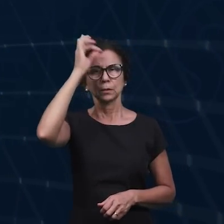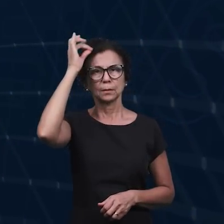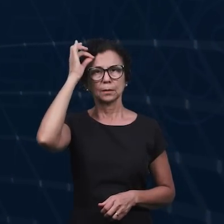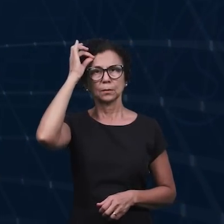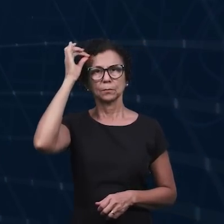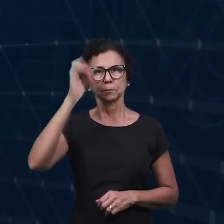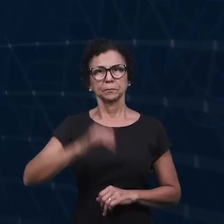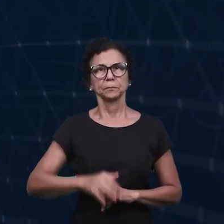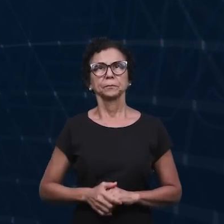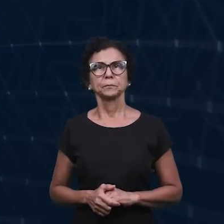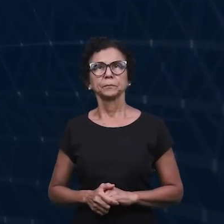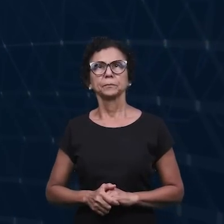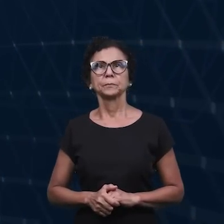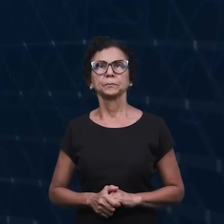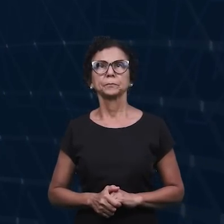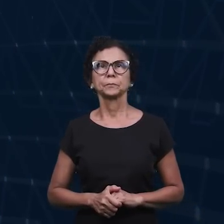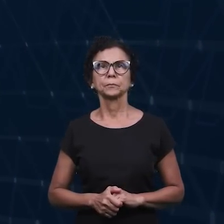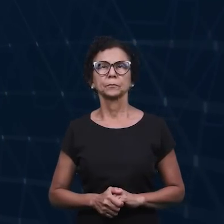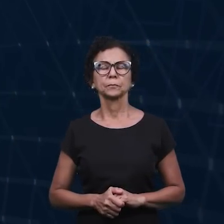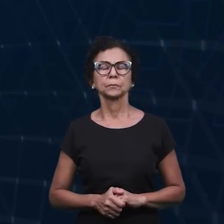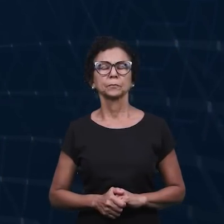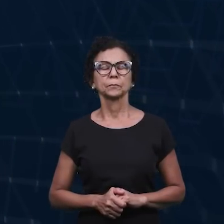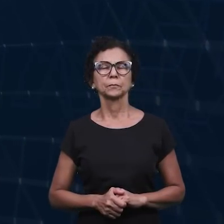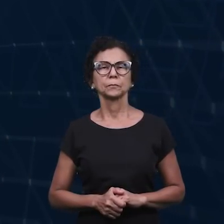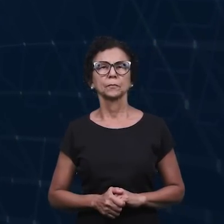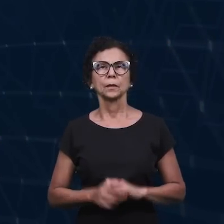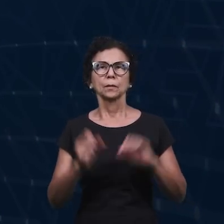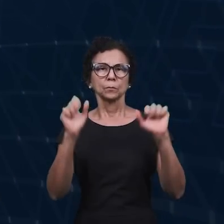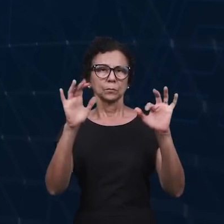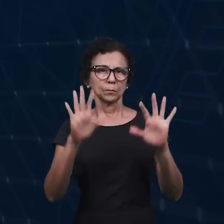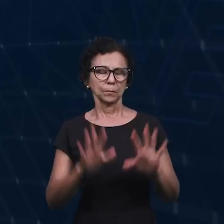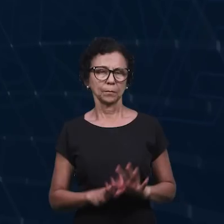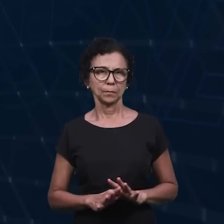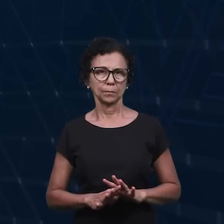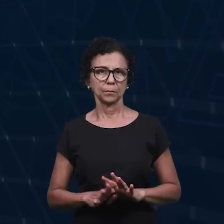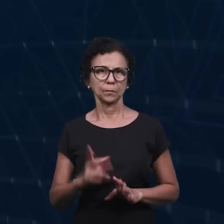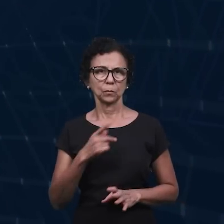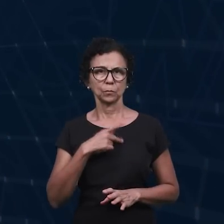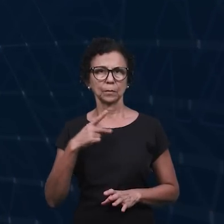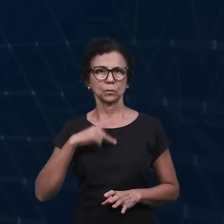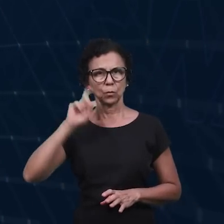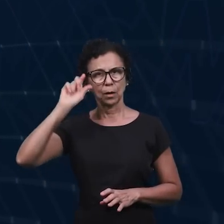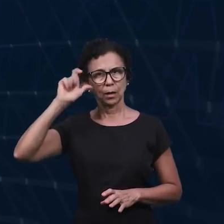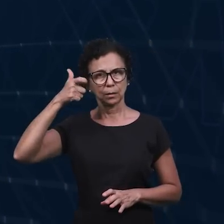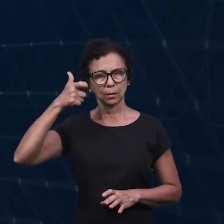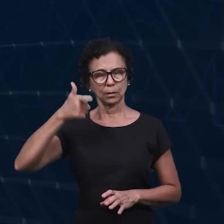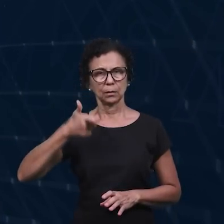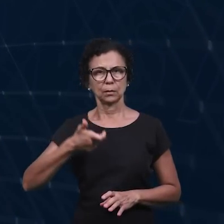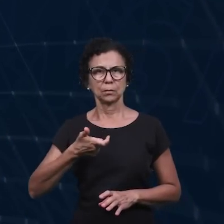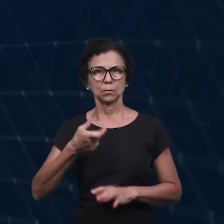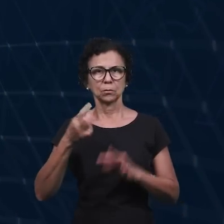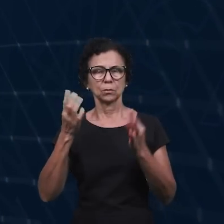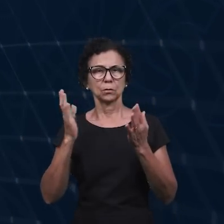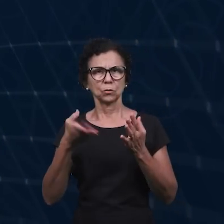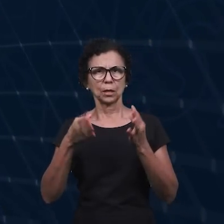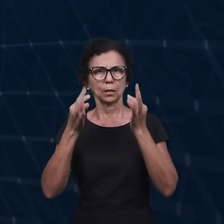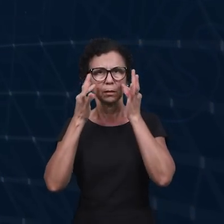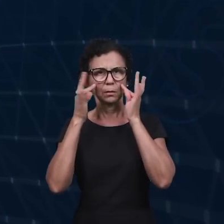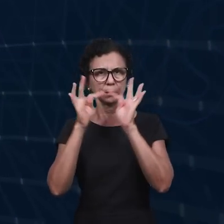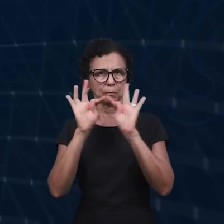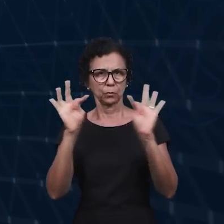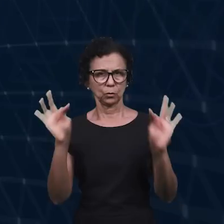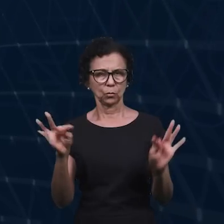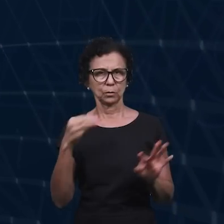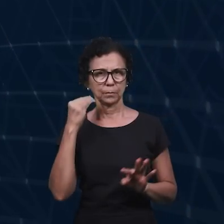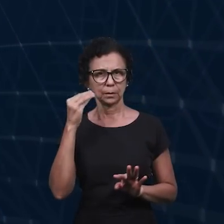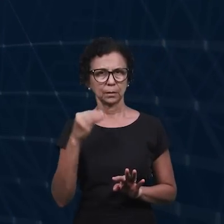momento. Mas foi uma grande bênção. O pastor Daíso passou detalhes importantes desse testemunho, e agora